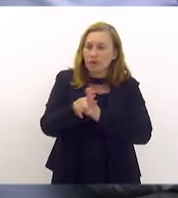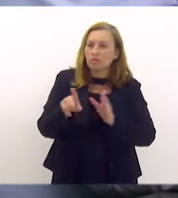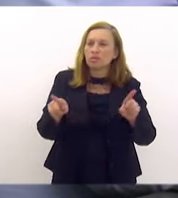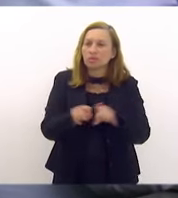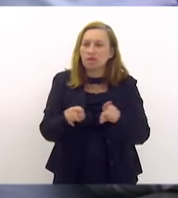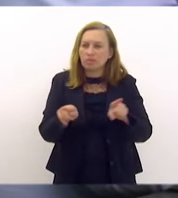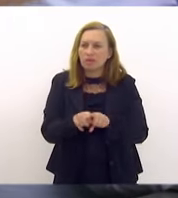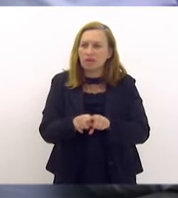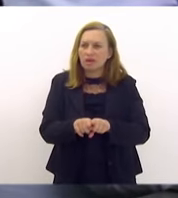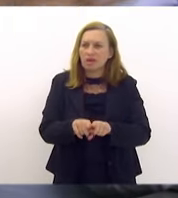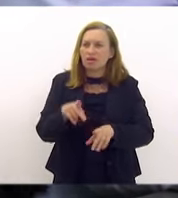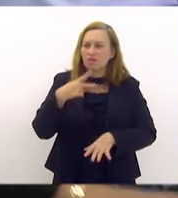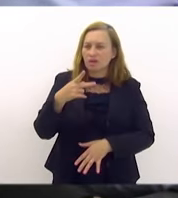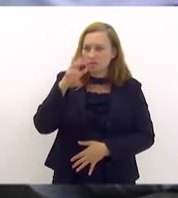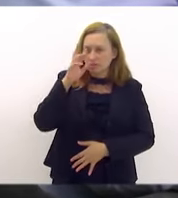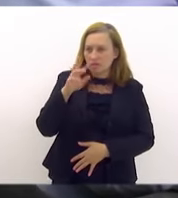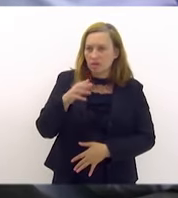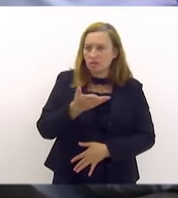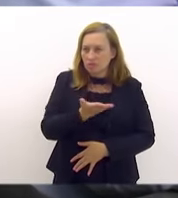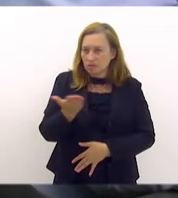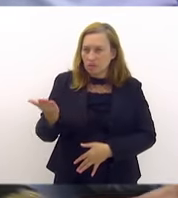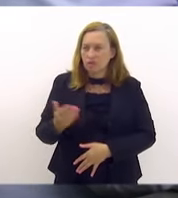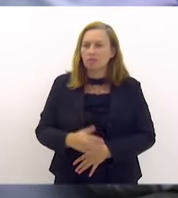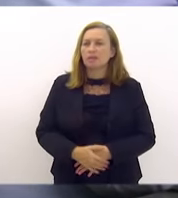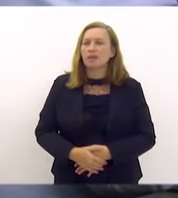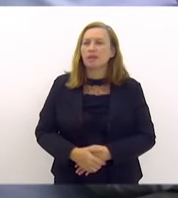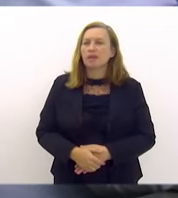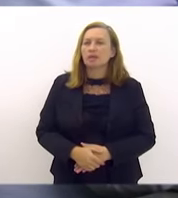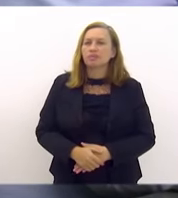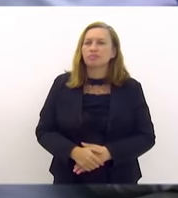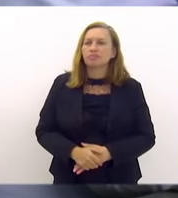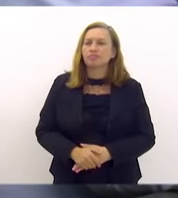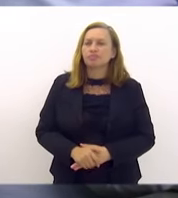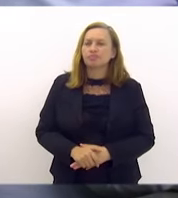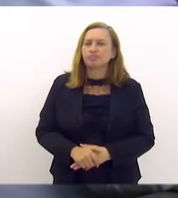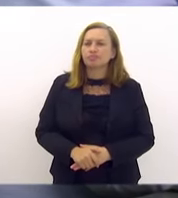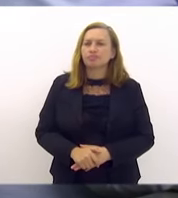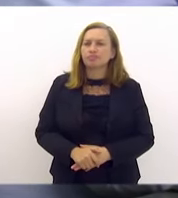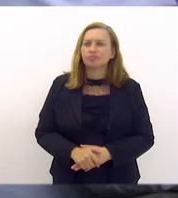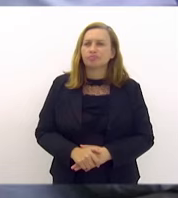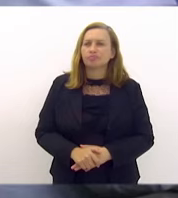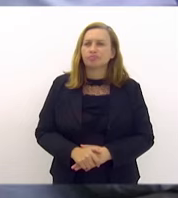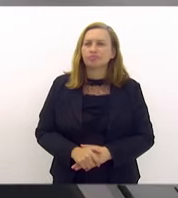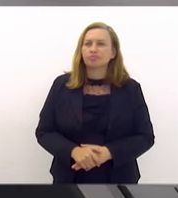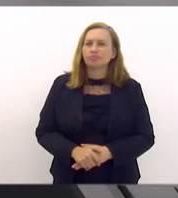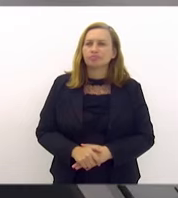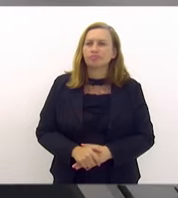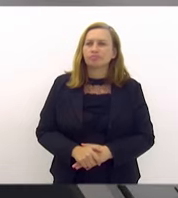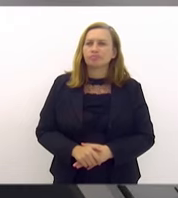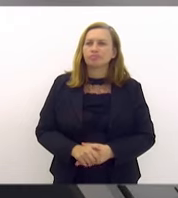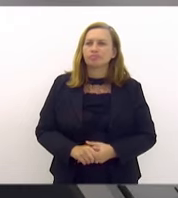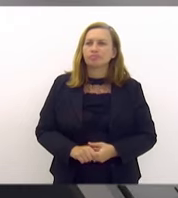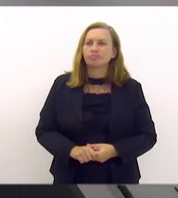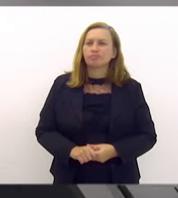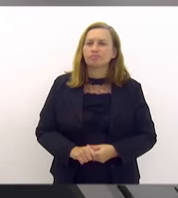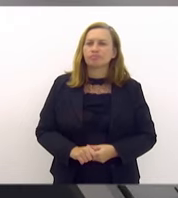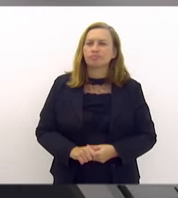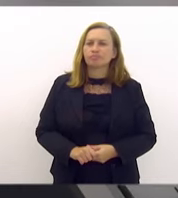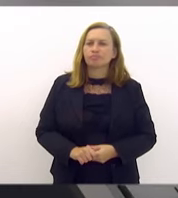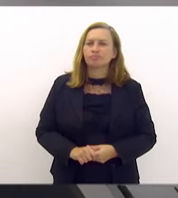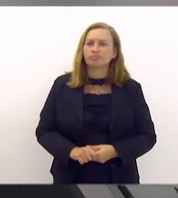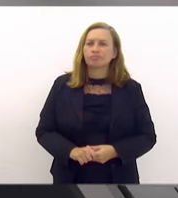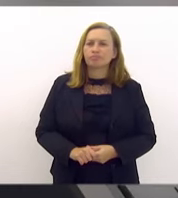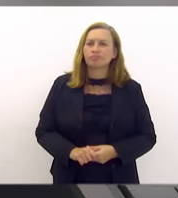que eu queria fazer para vocês que foi eh na diligência que fizemos a a